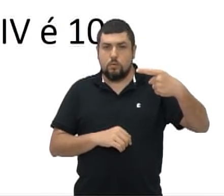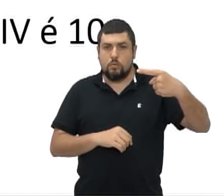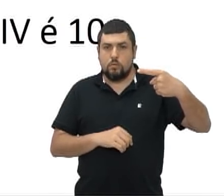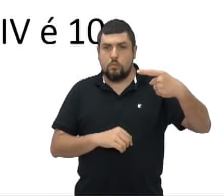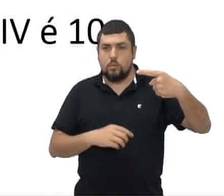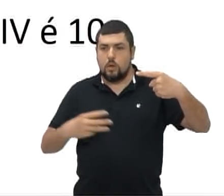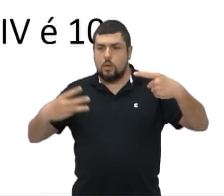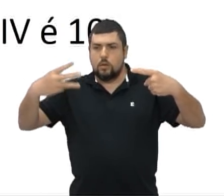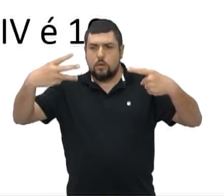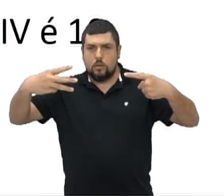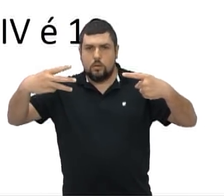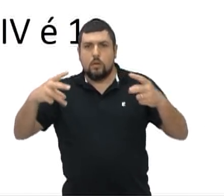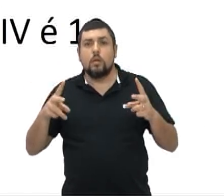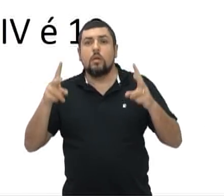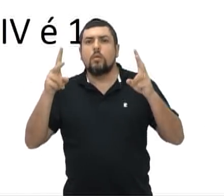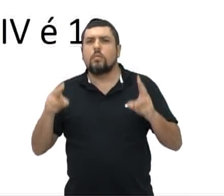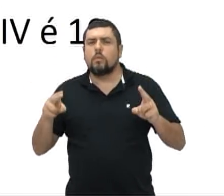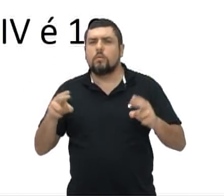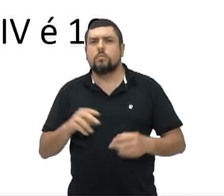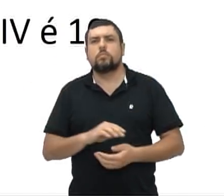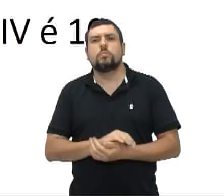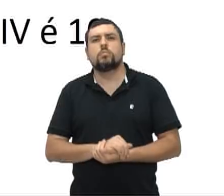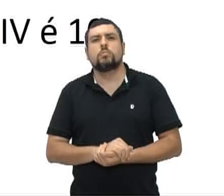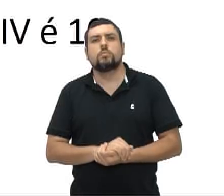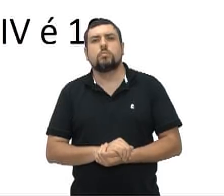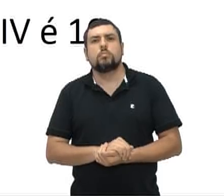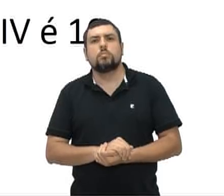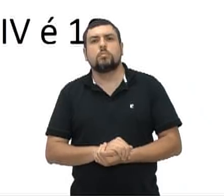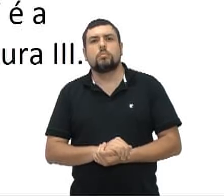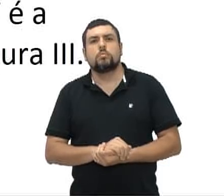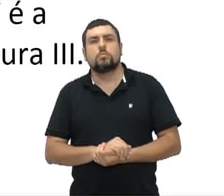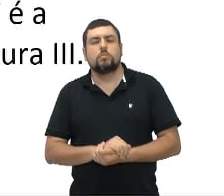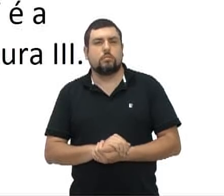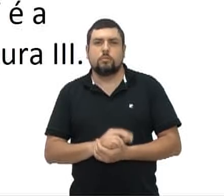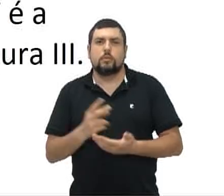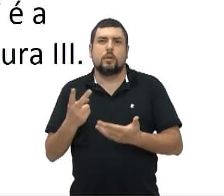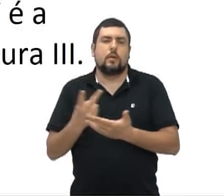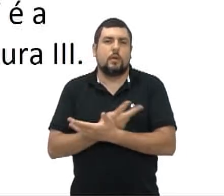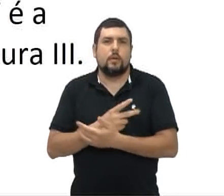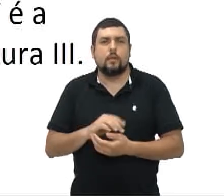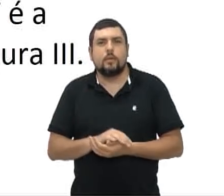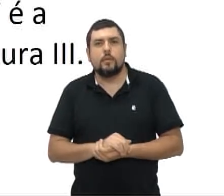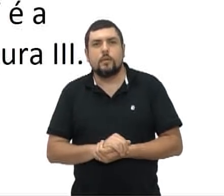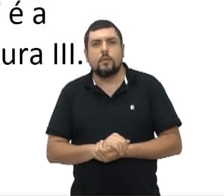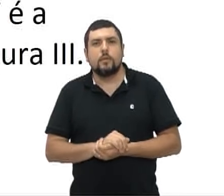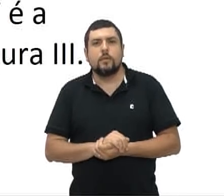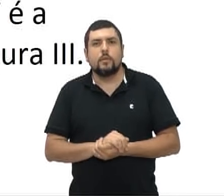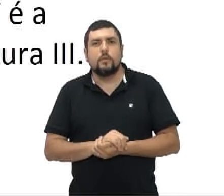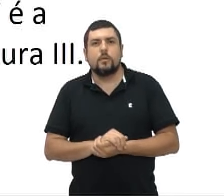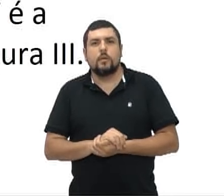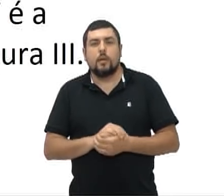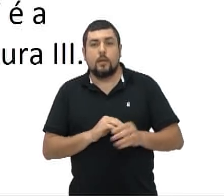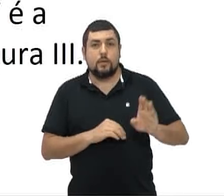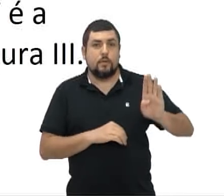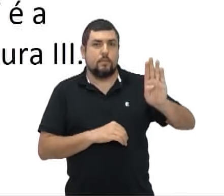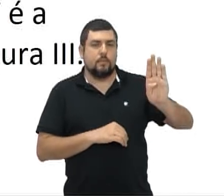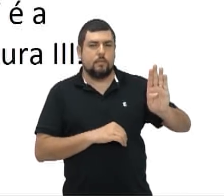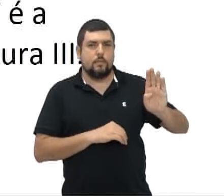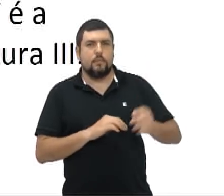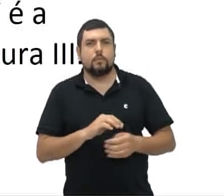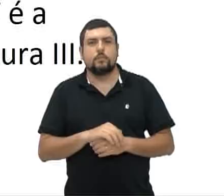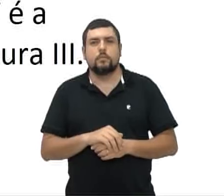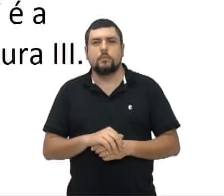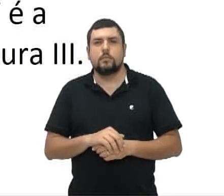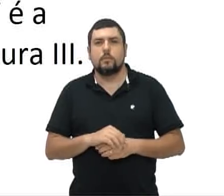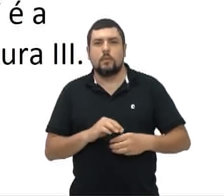3. 1 é igual a 3? Não. Então, não está certo. A letra B, o perímetro da